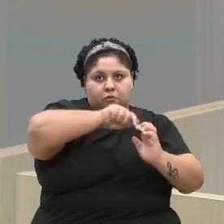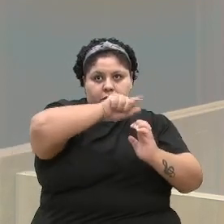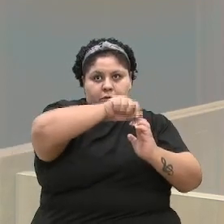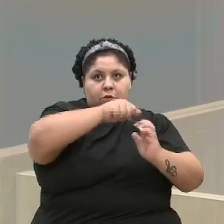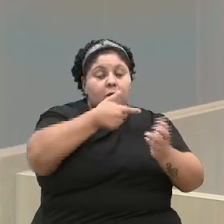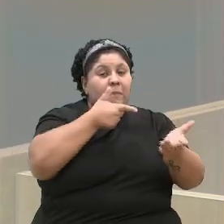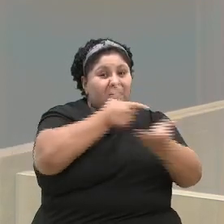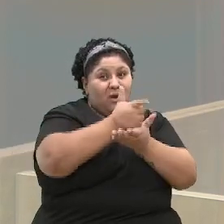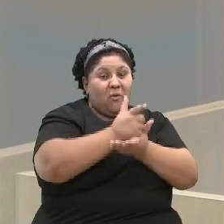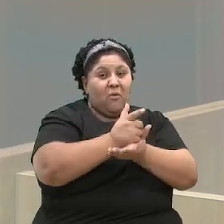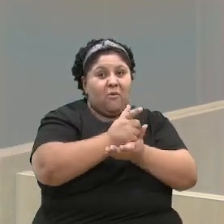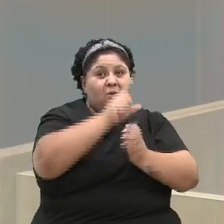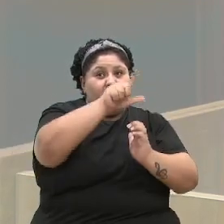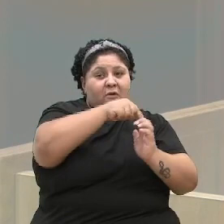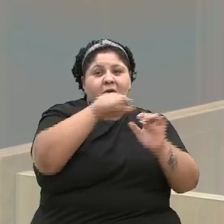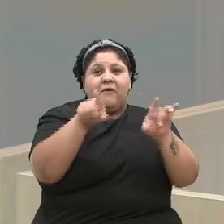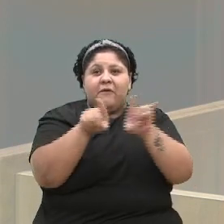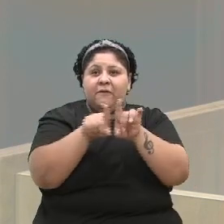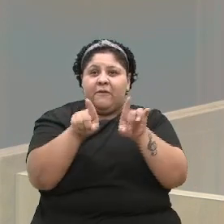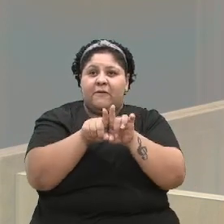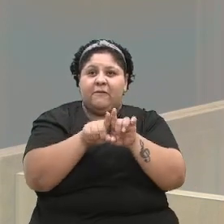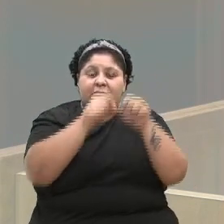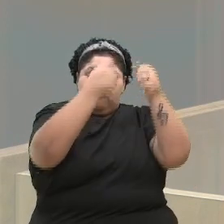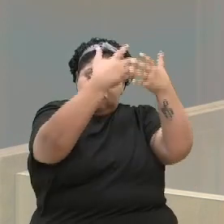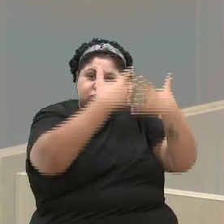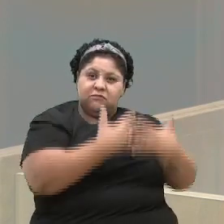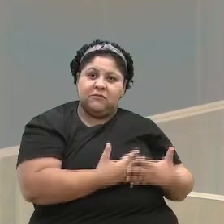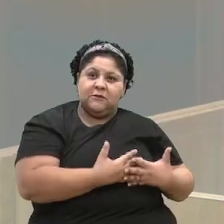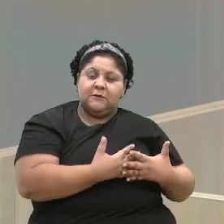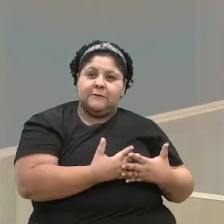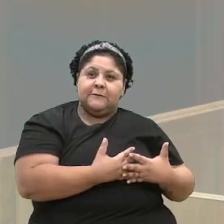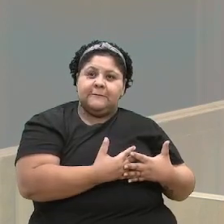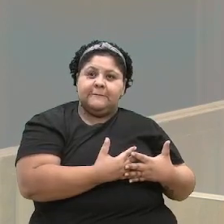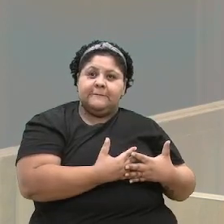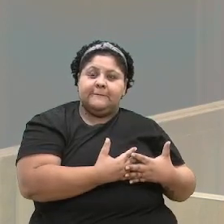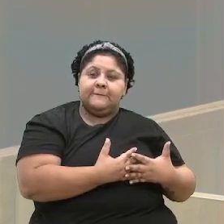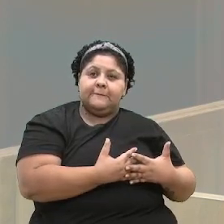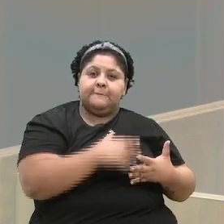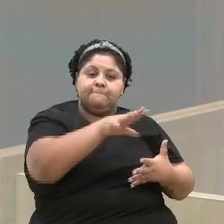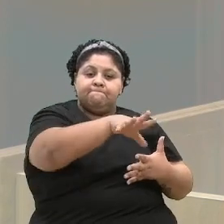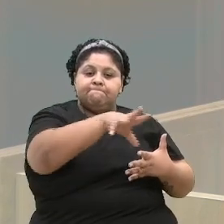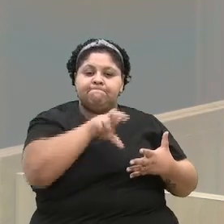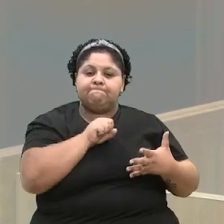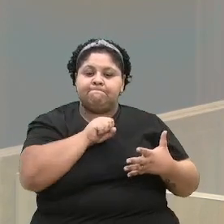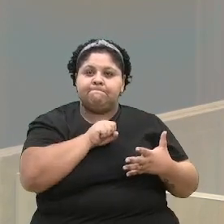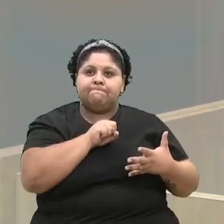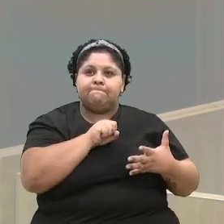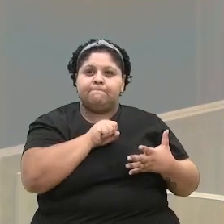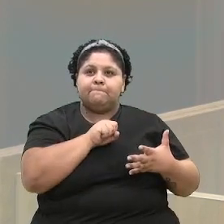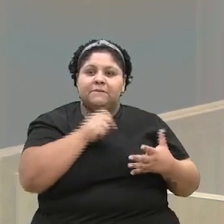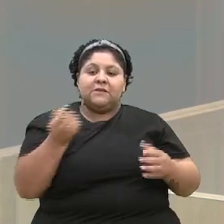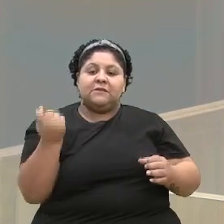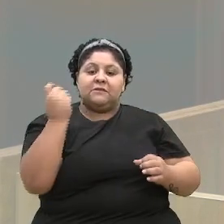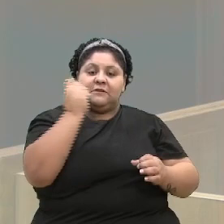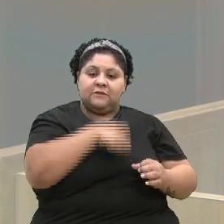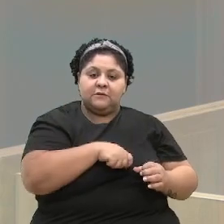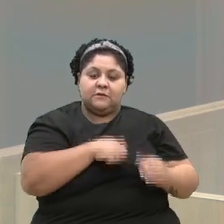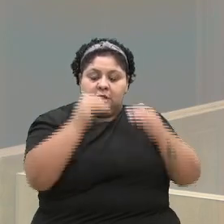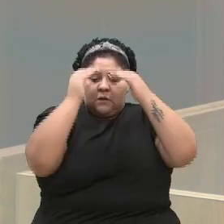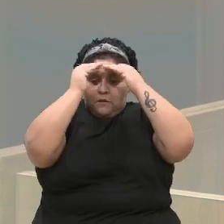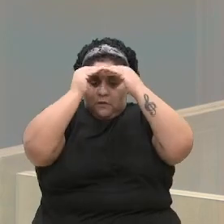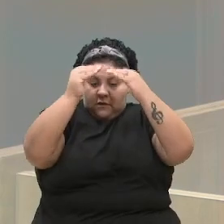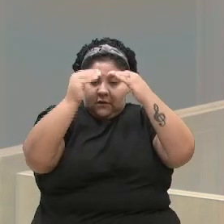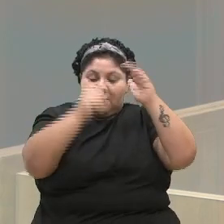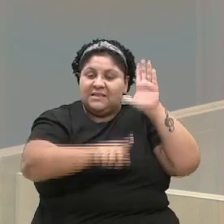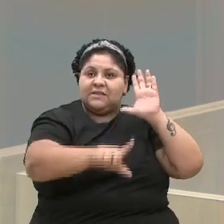passagens aéreas deverá conter disposição expressa determinada a adoção das providências necessárias ao cumprimento